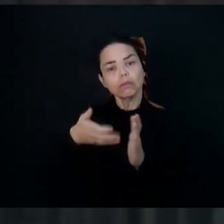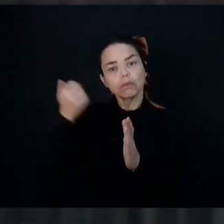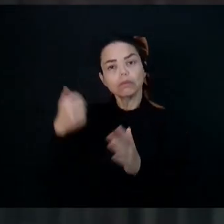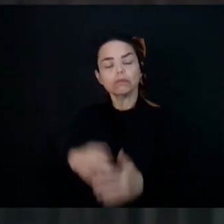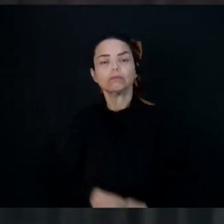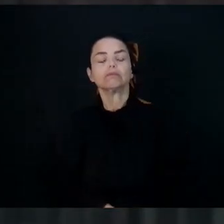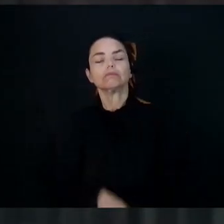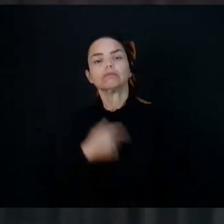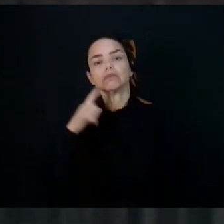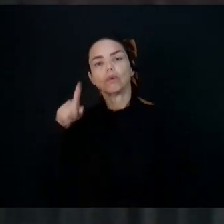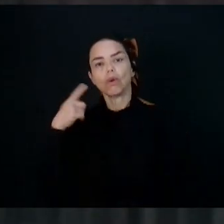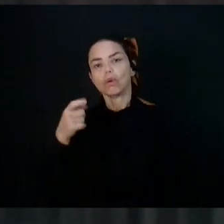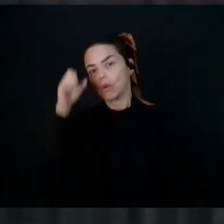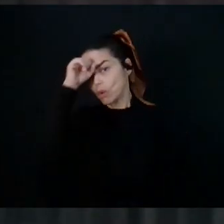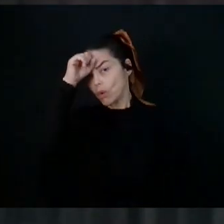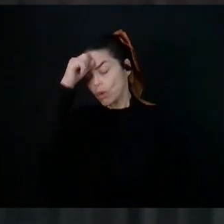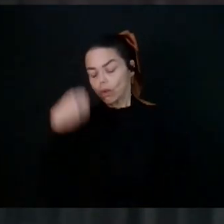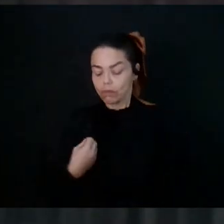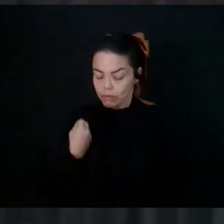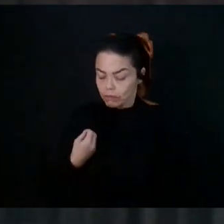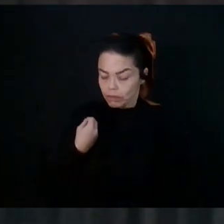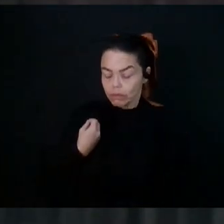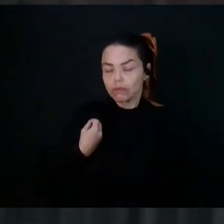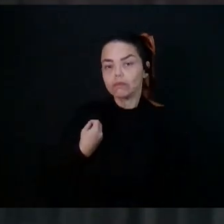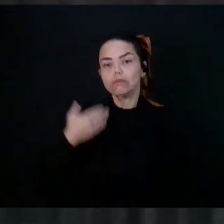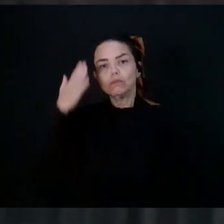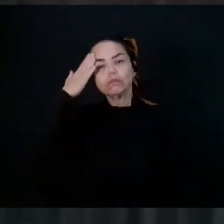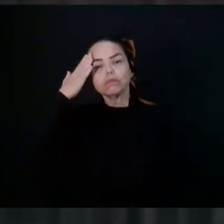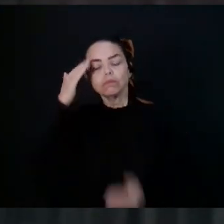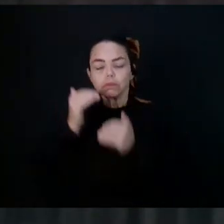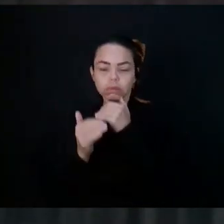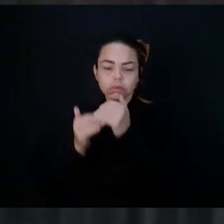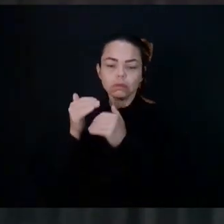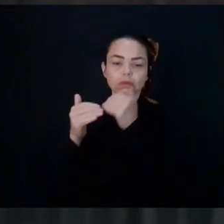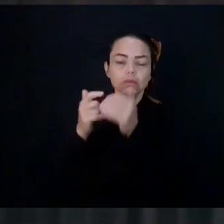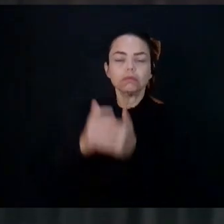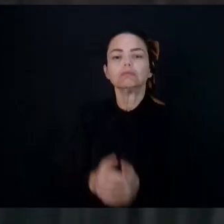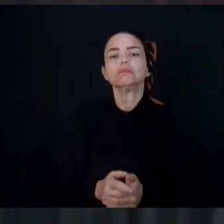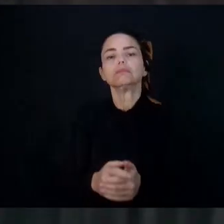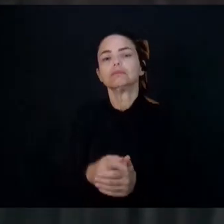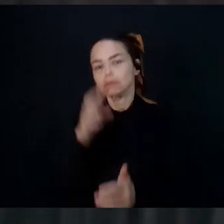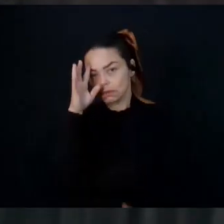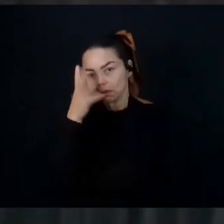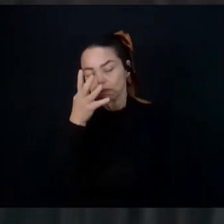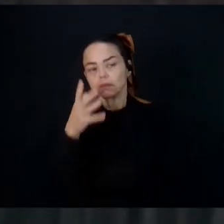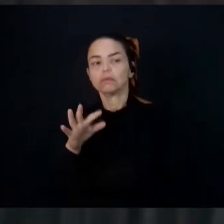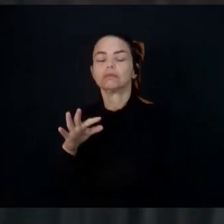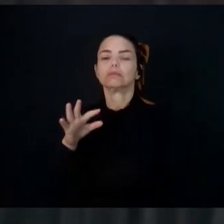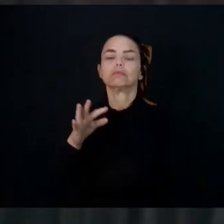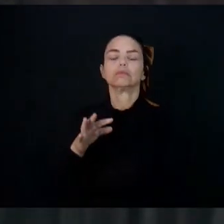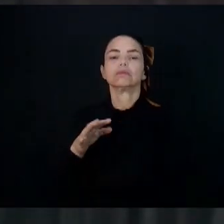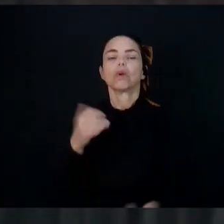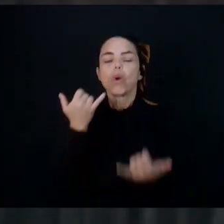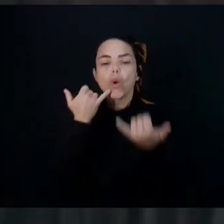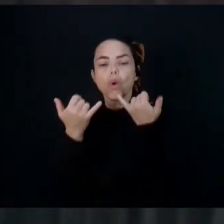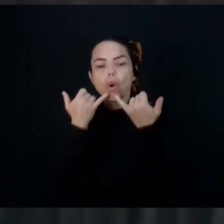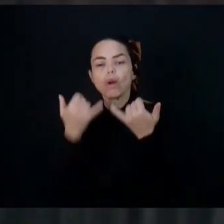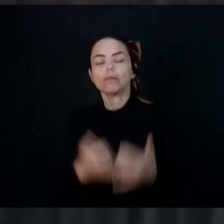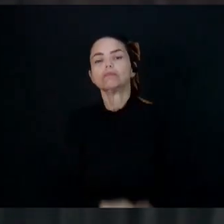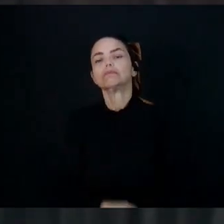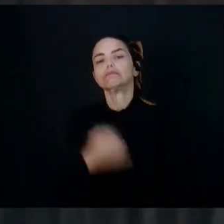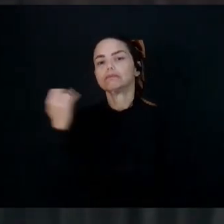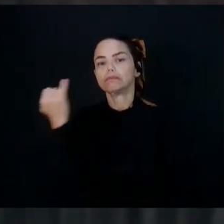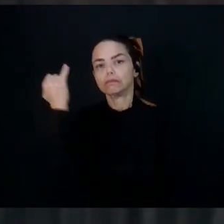aprende a conviver, outras você vai compreendendo para depois decidir o que você vai fazer com essas informações, mas é importante